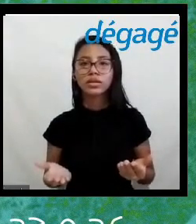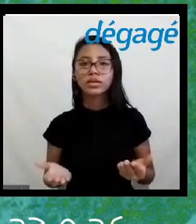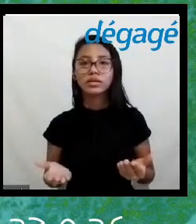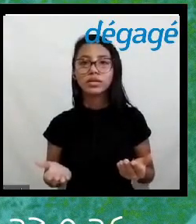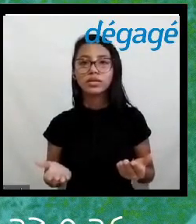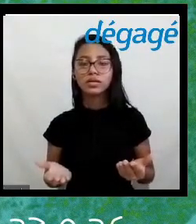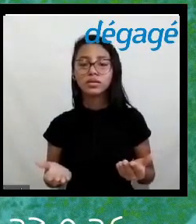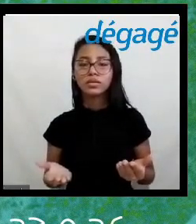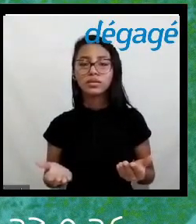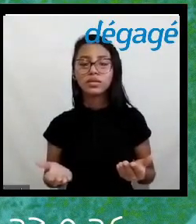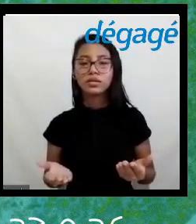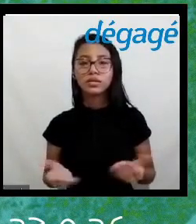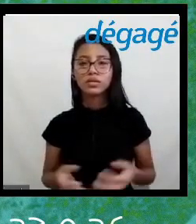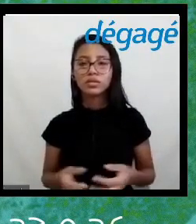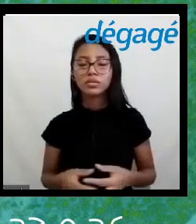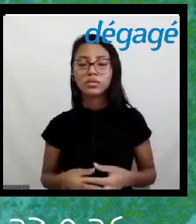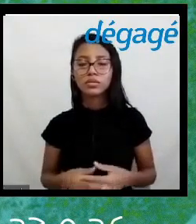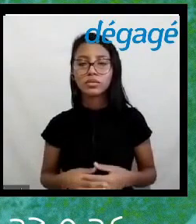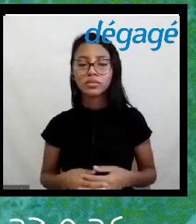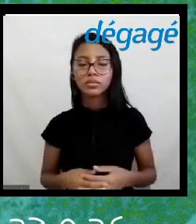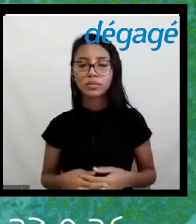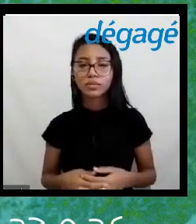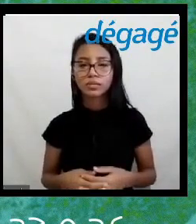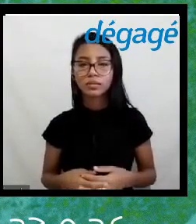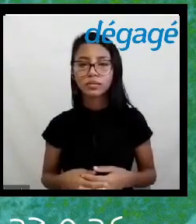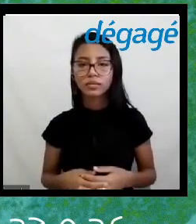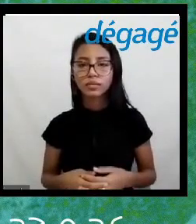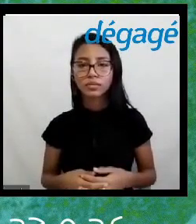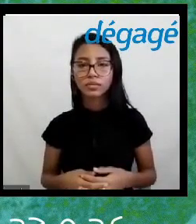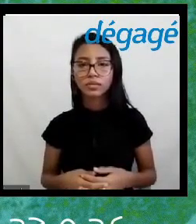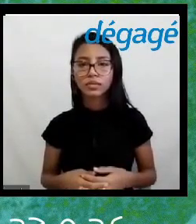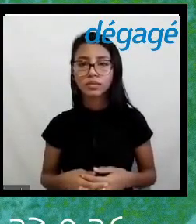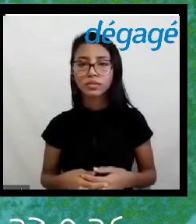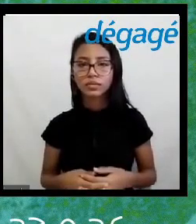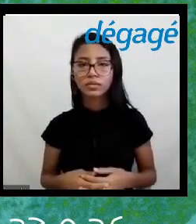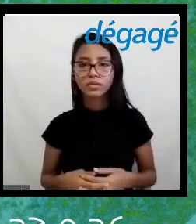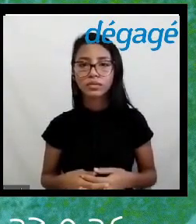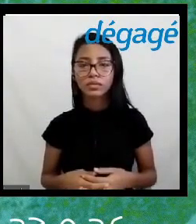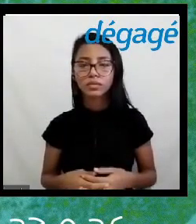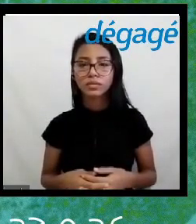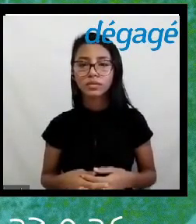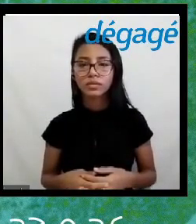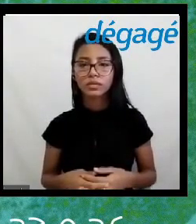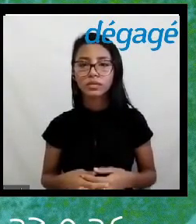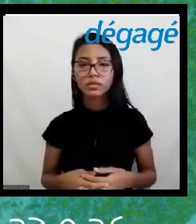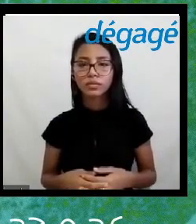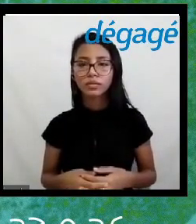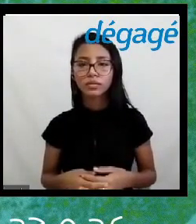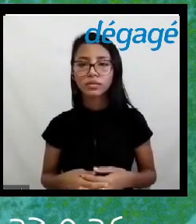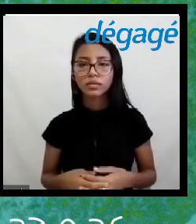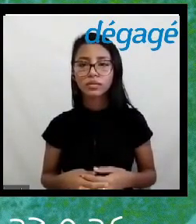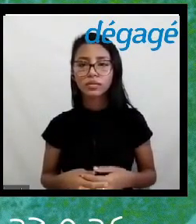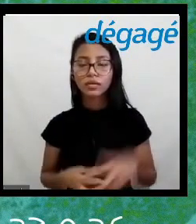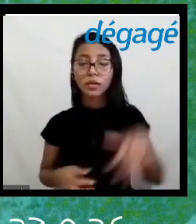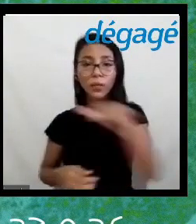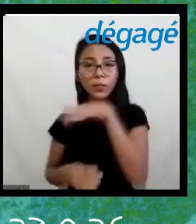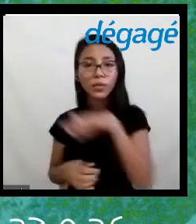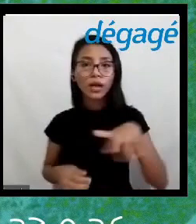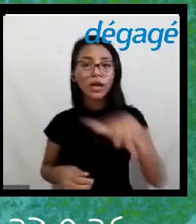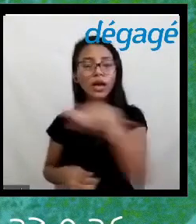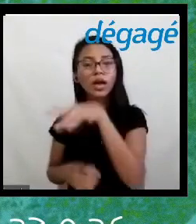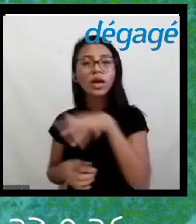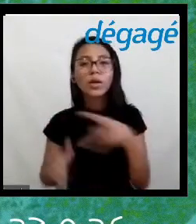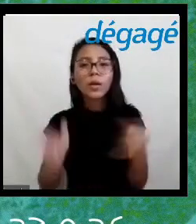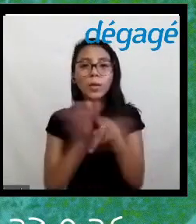os equipamentos, né? Ele via que era um ambiente que não podia causar muita dispersão, né? Um ambiente muito